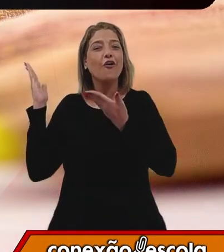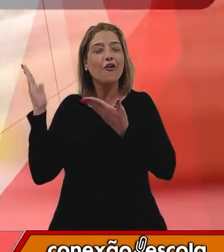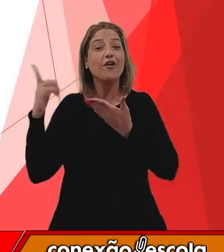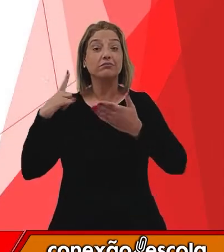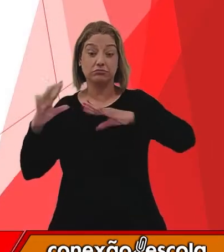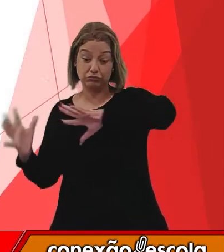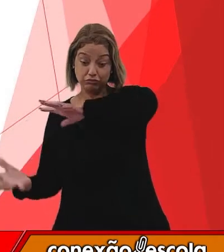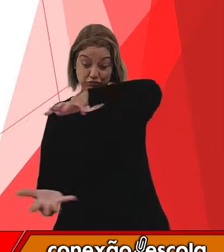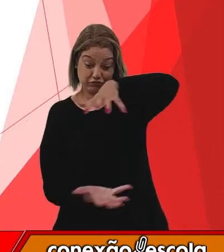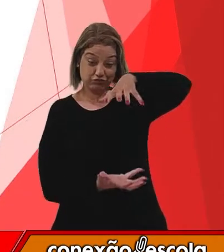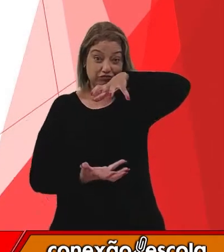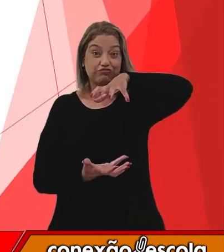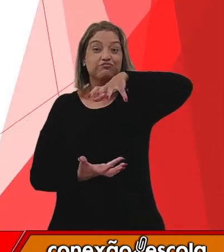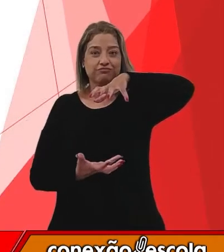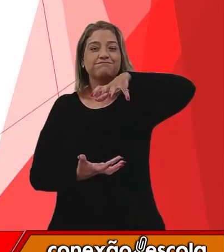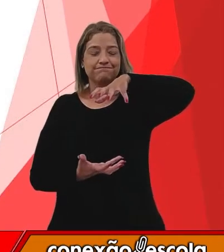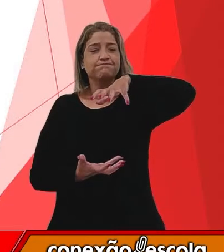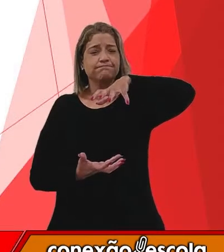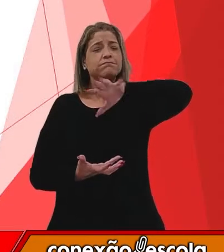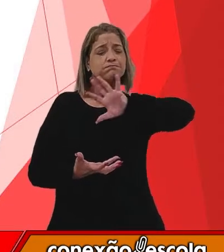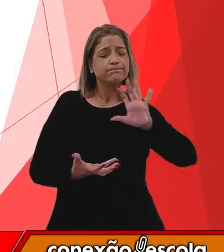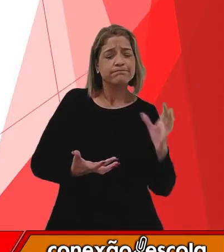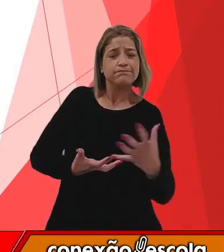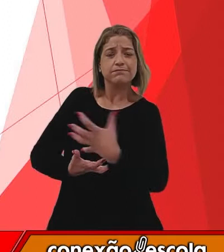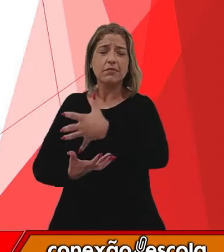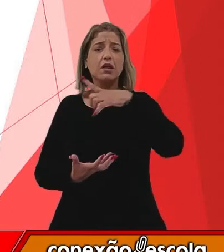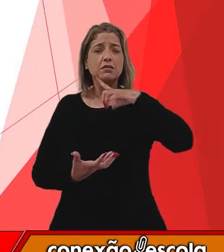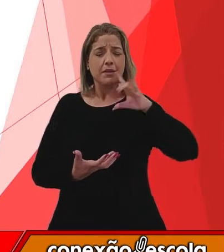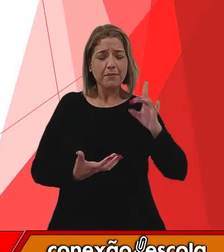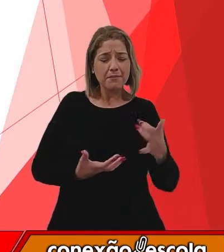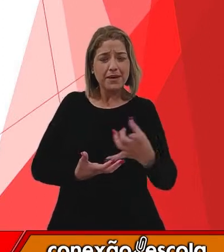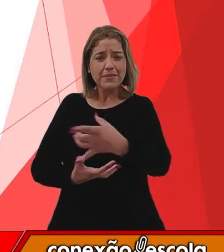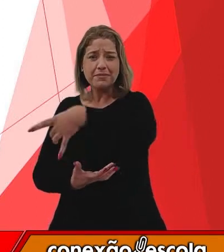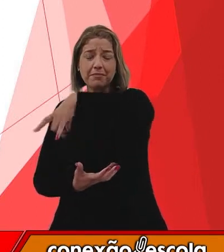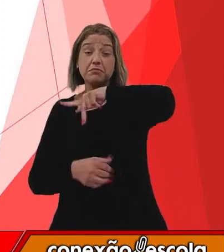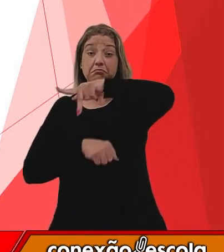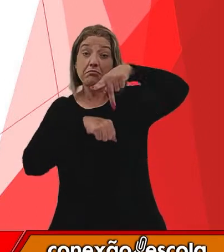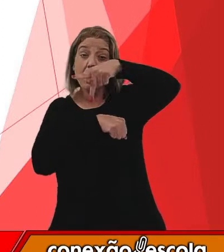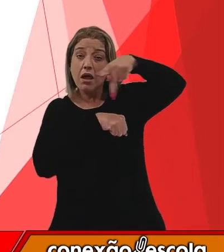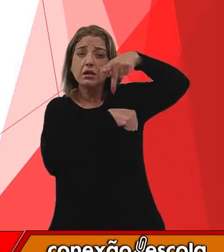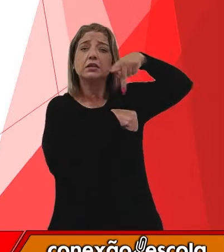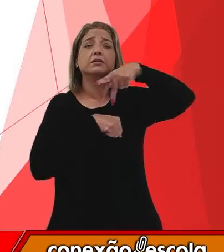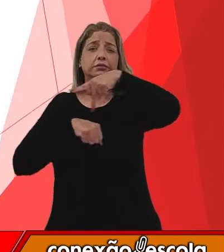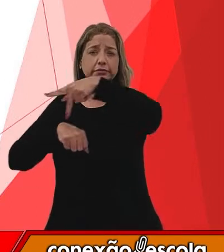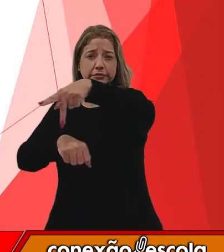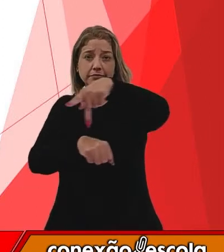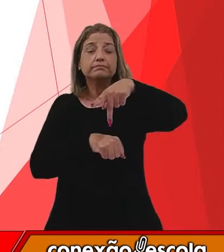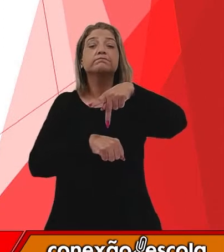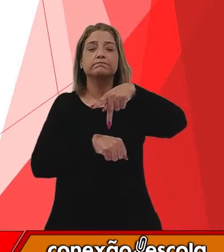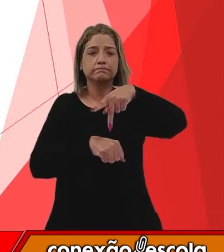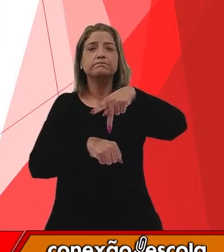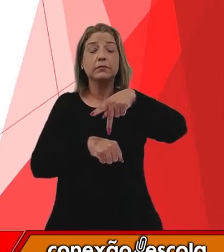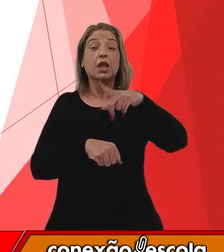mapa mundi. Nesse mapa está estampado todos os países do mundo e eles